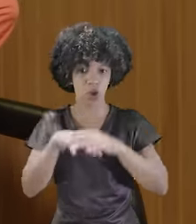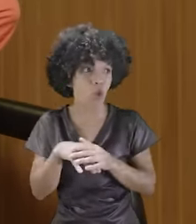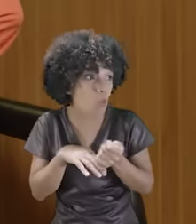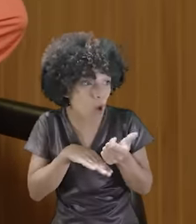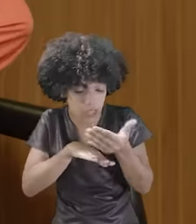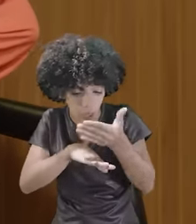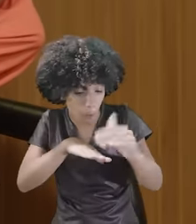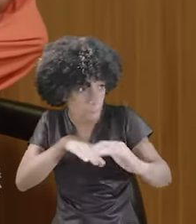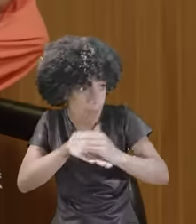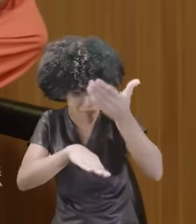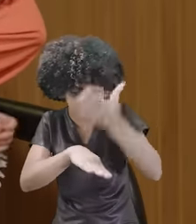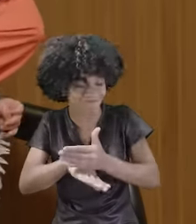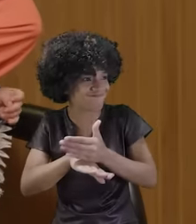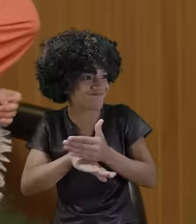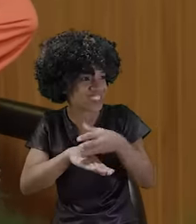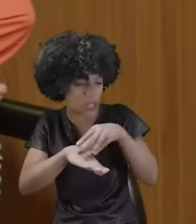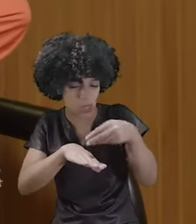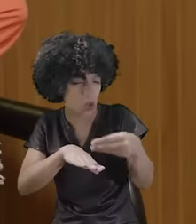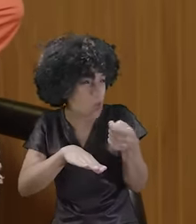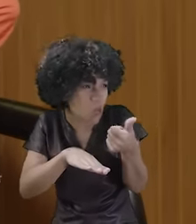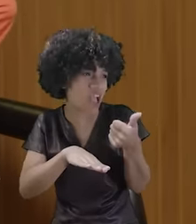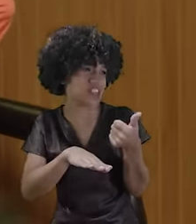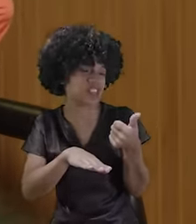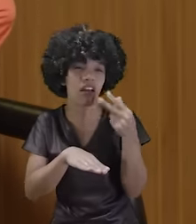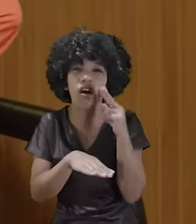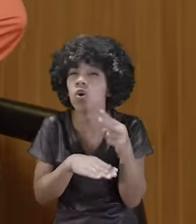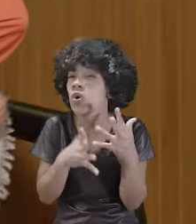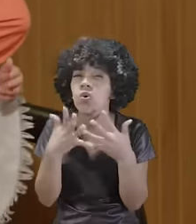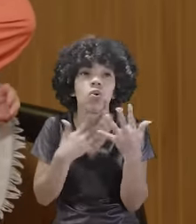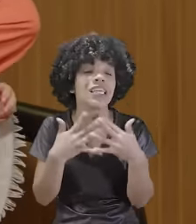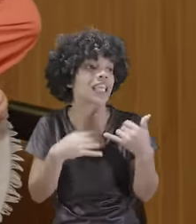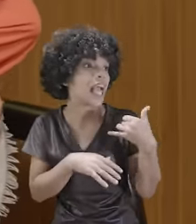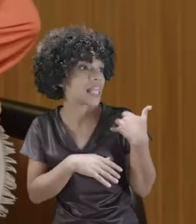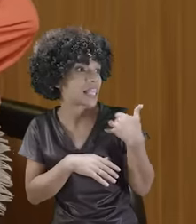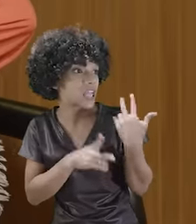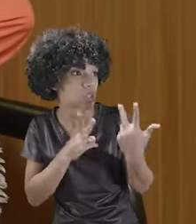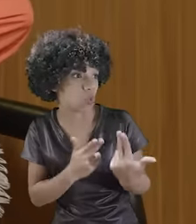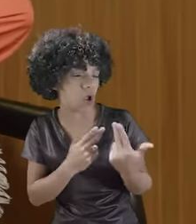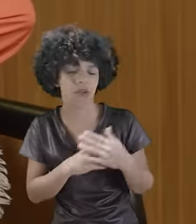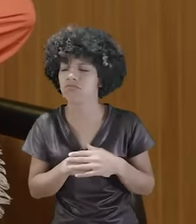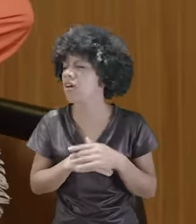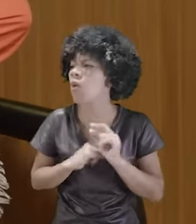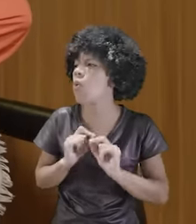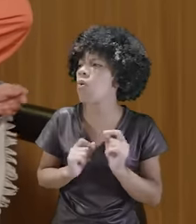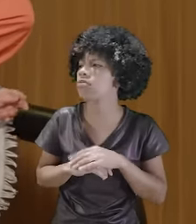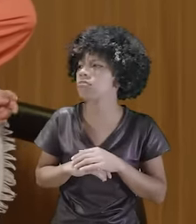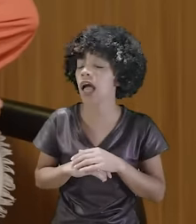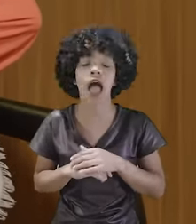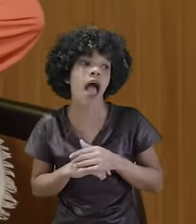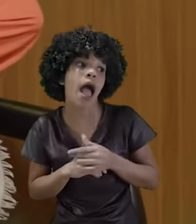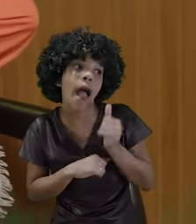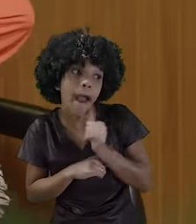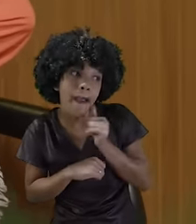quase o pé dele ficou só com pele aí não tava ninguém ele tava no idade da minha filha Quantos anos ela tava com